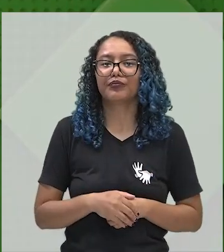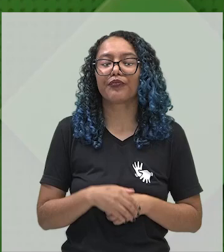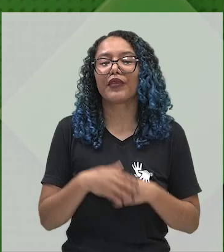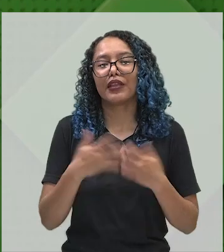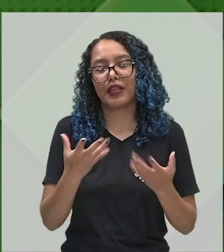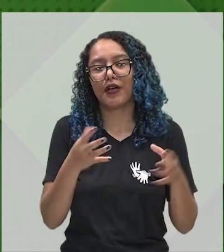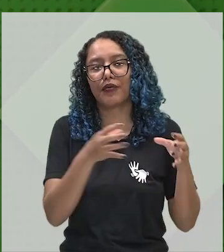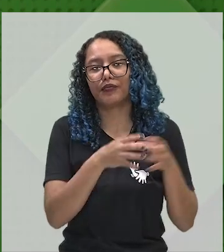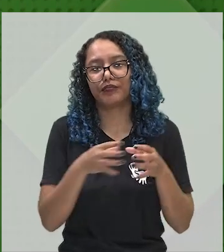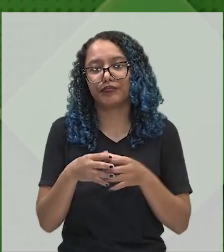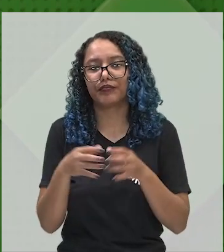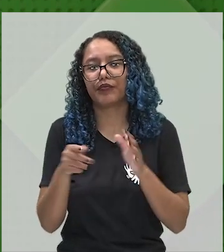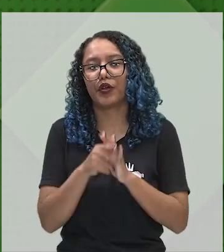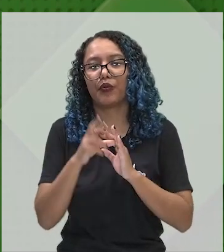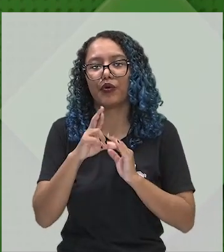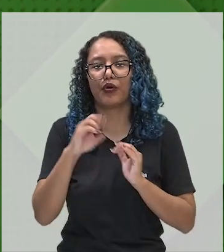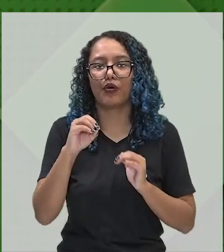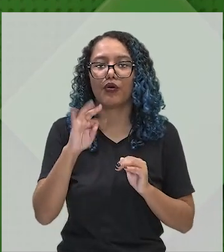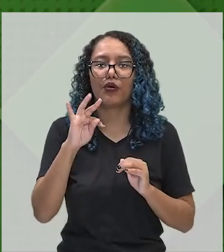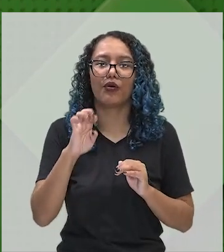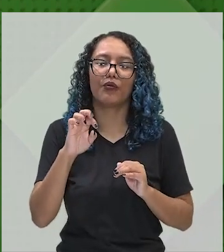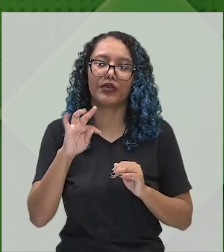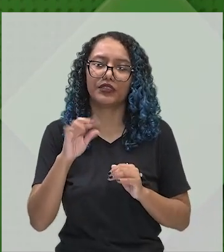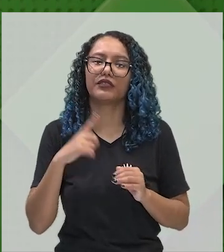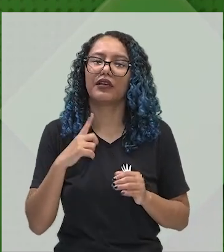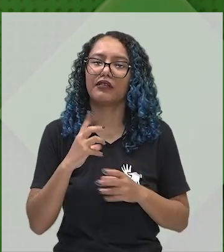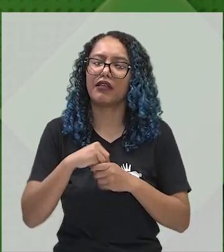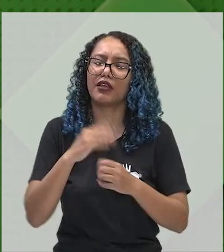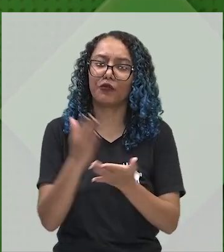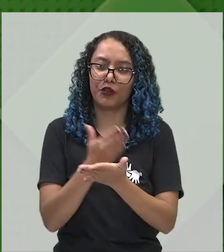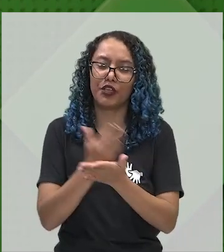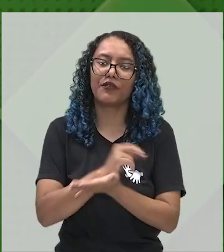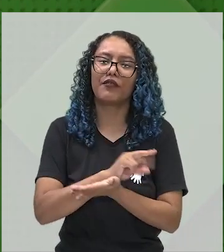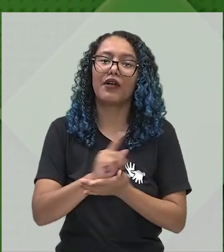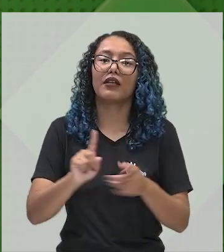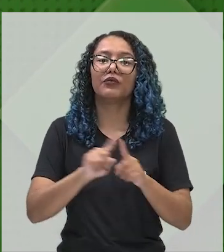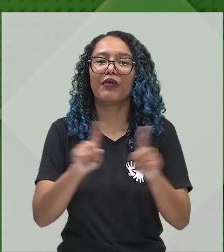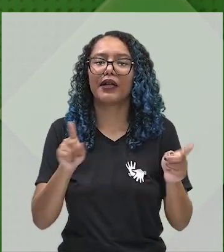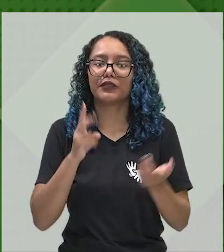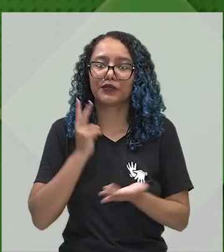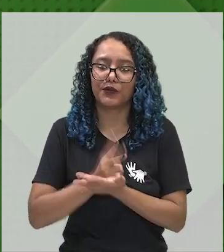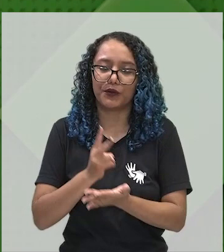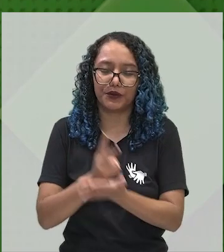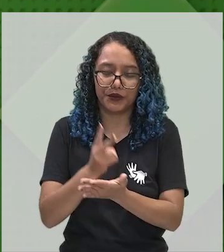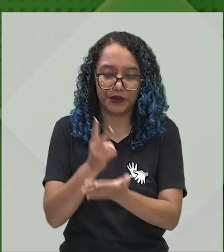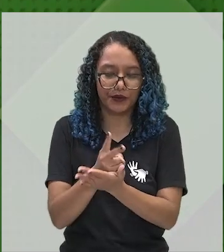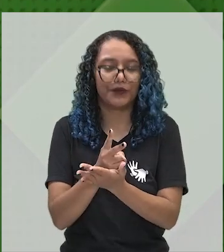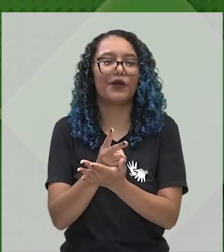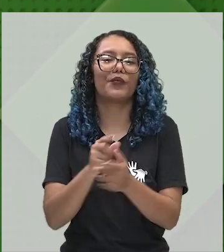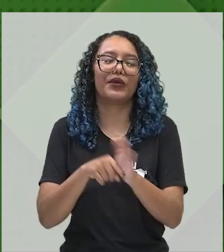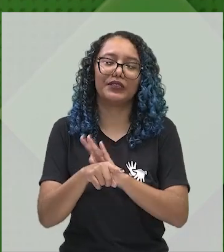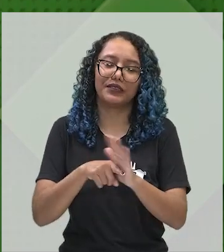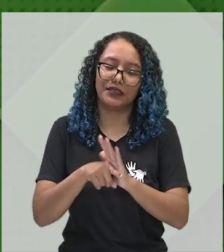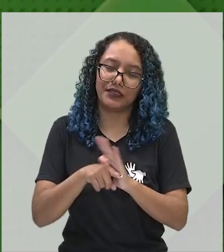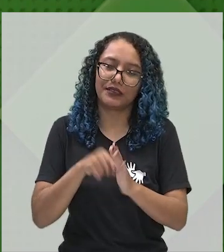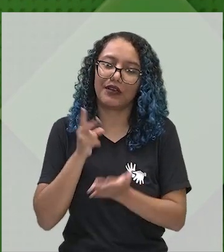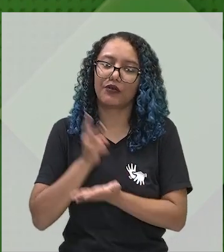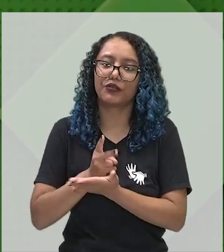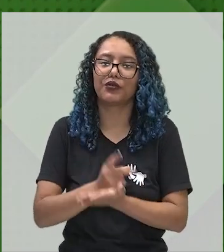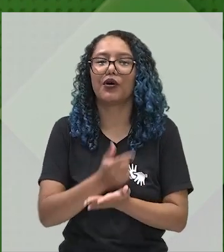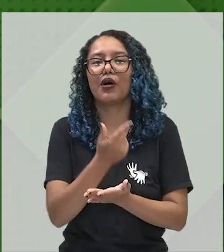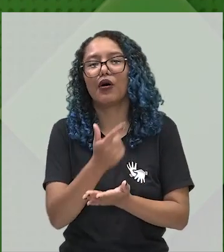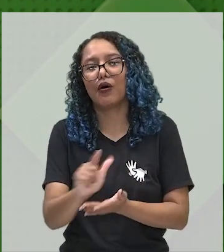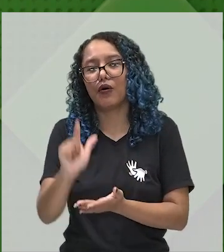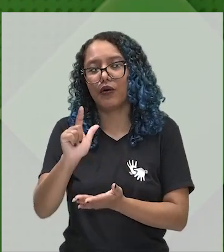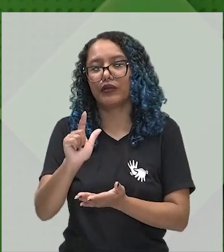certo? Essa classificação aparece muito ainda nos livros didáticos, mas a gente avançou aí na história e outro cientista também